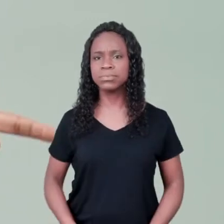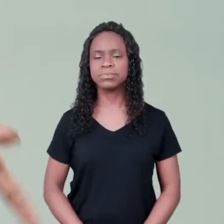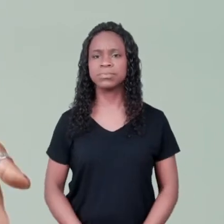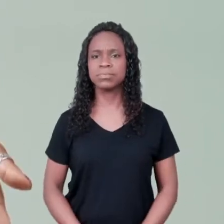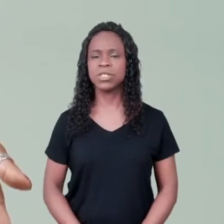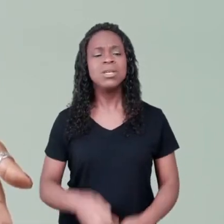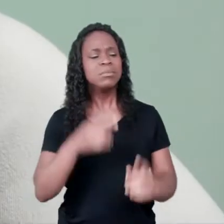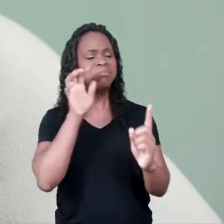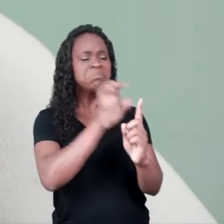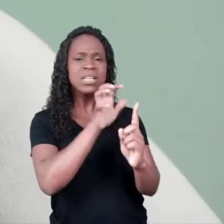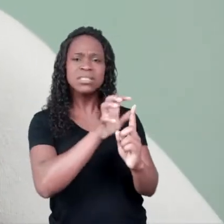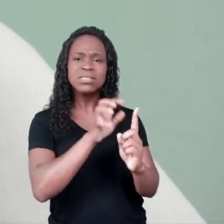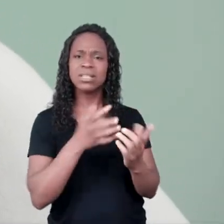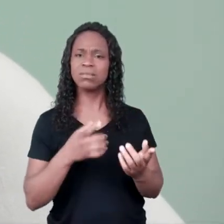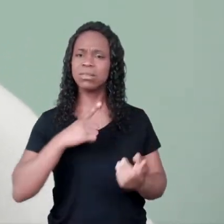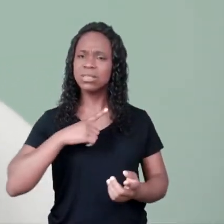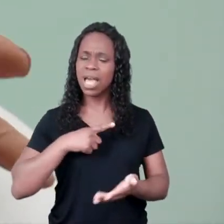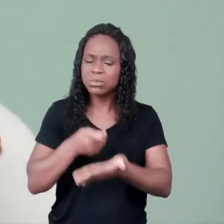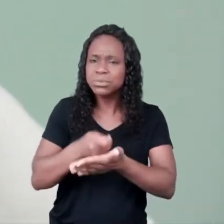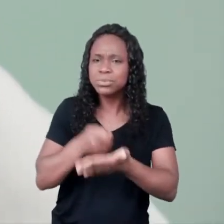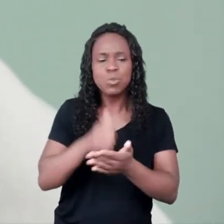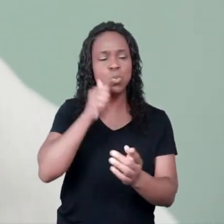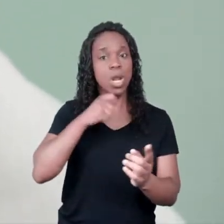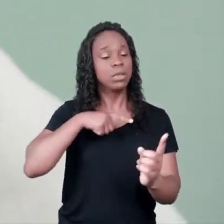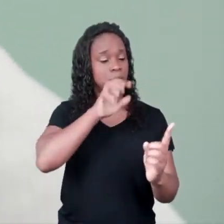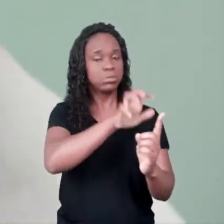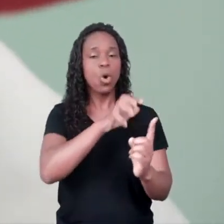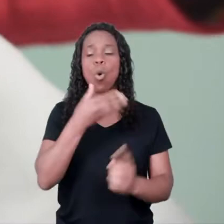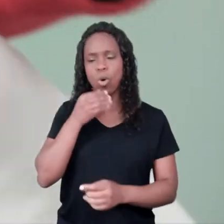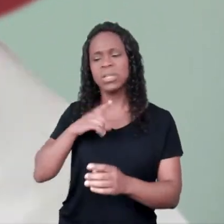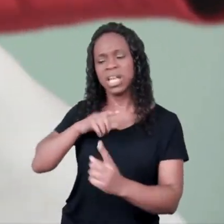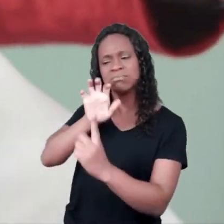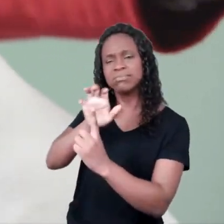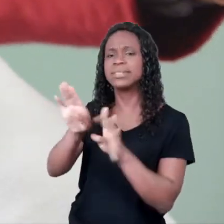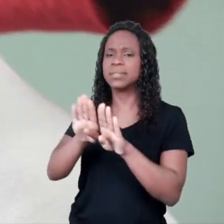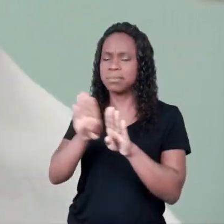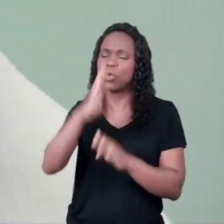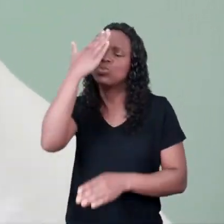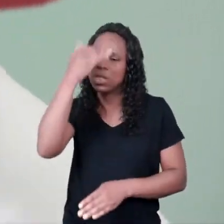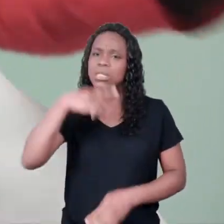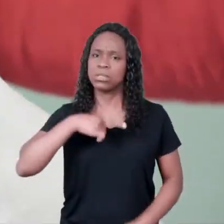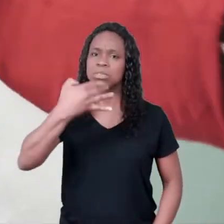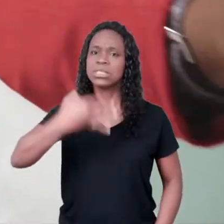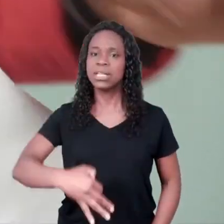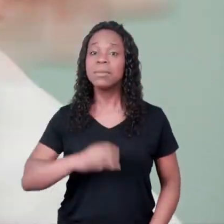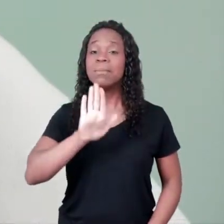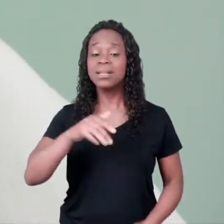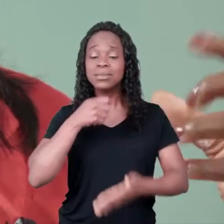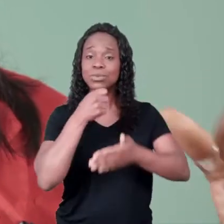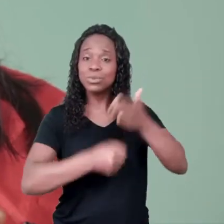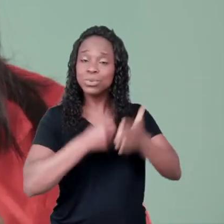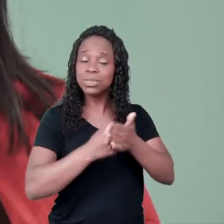Baseado em quanto que cobram da gente, todo mundo, toda mulher tem isso, e os homens devem ter também lá suas cobranças, com